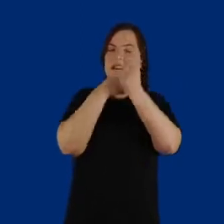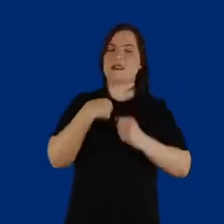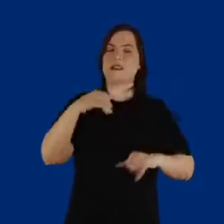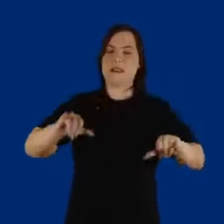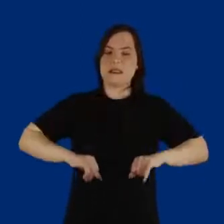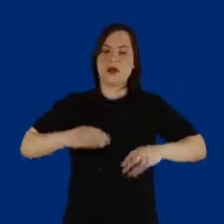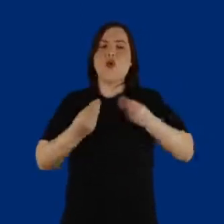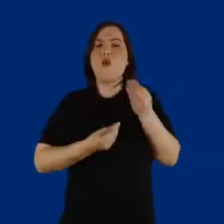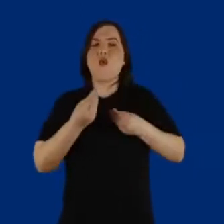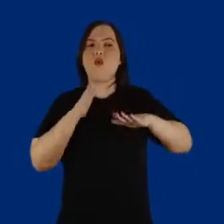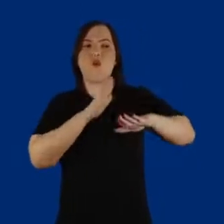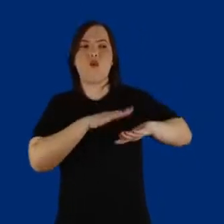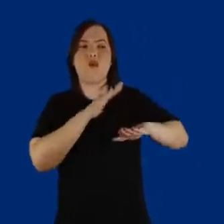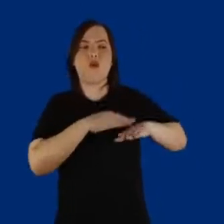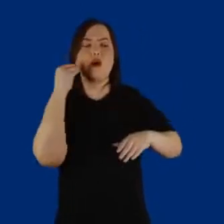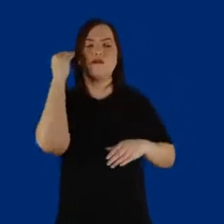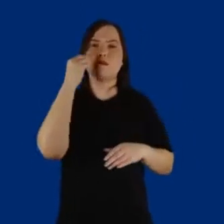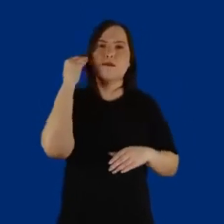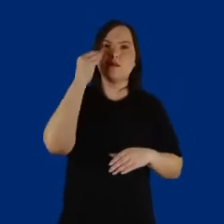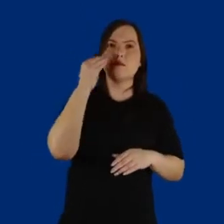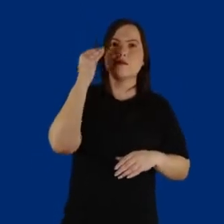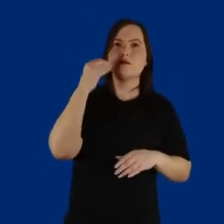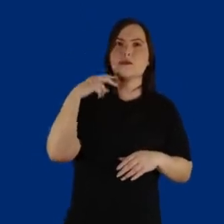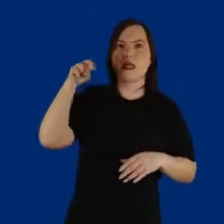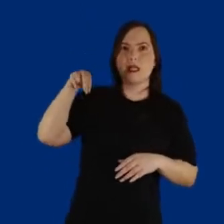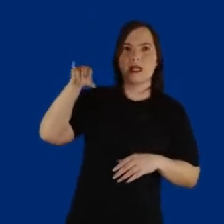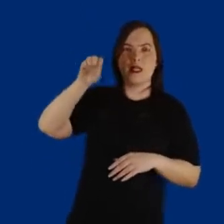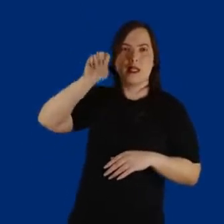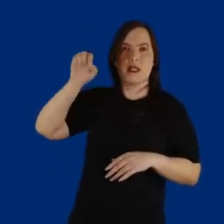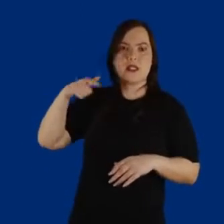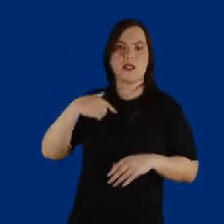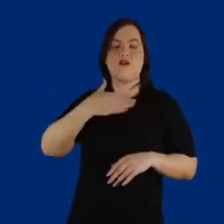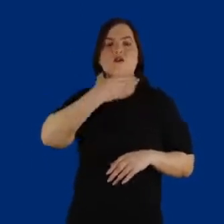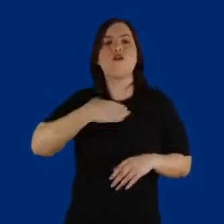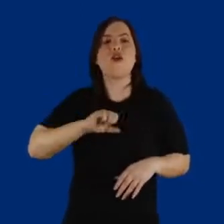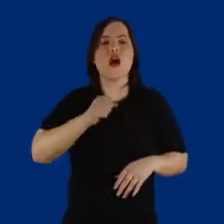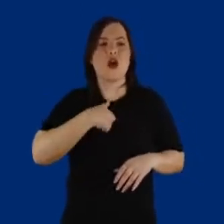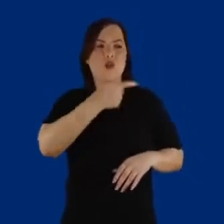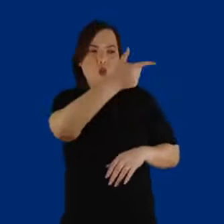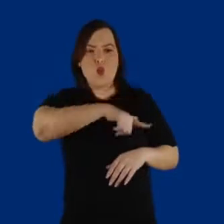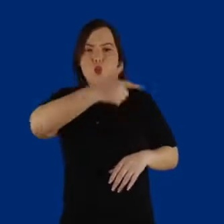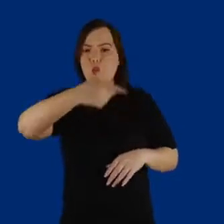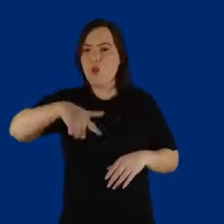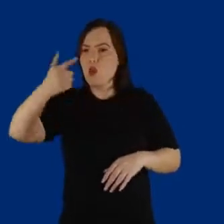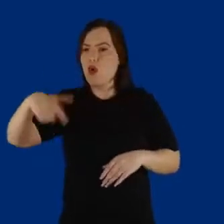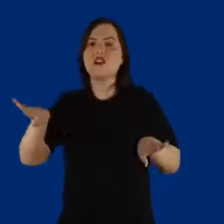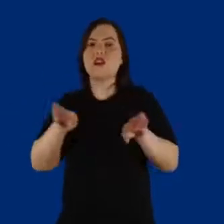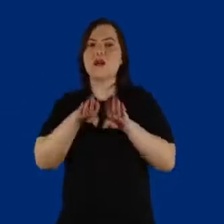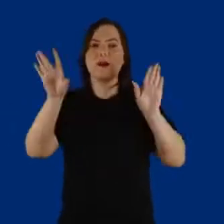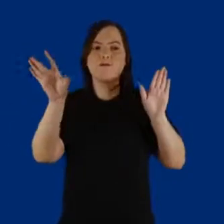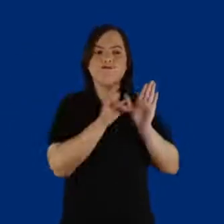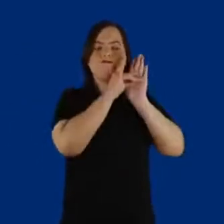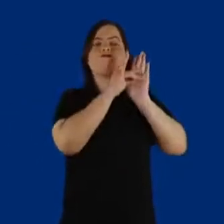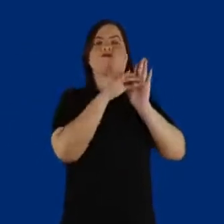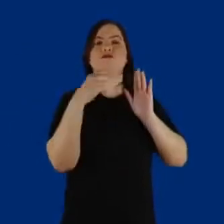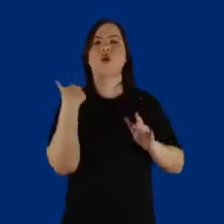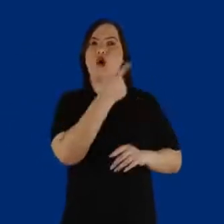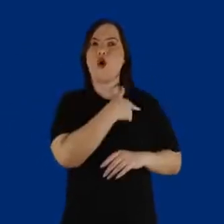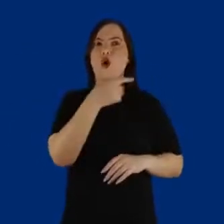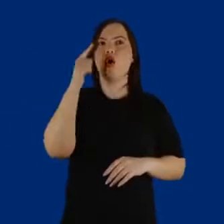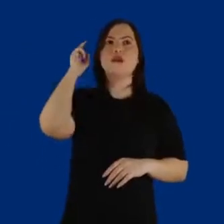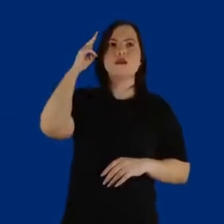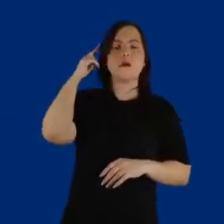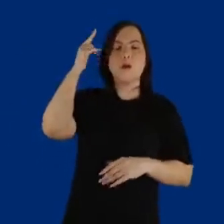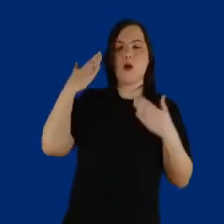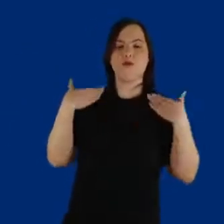podemos fazer para as experiências da Nise, do Paulo Freire e tantos outros também fixarem em nossa memória corporal?